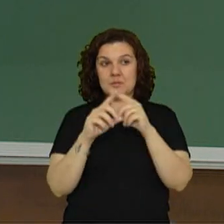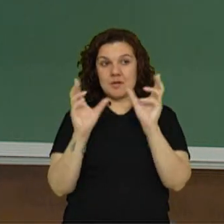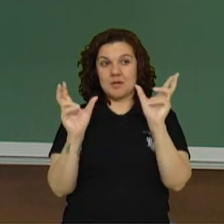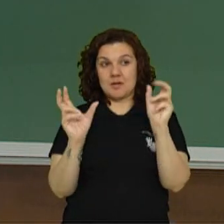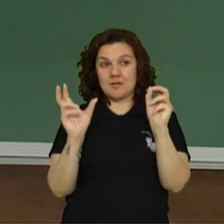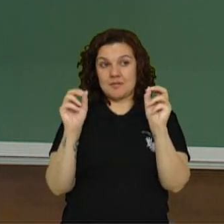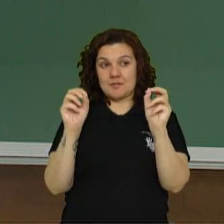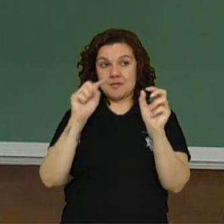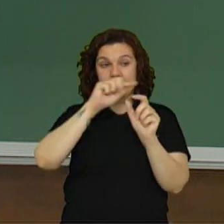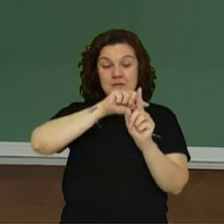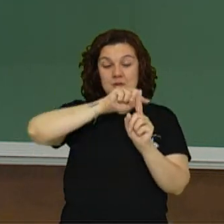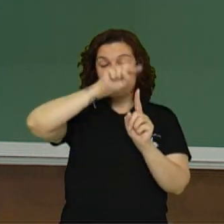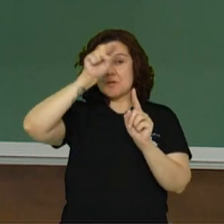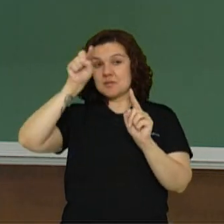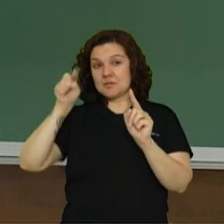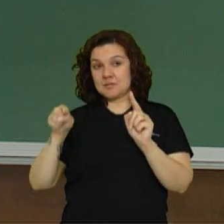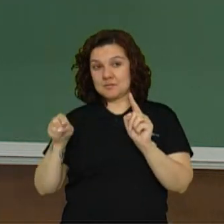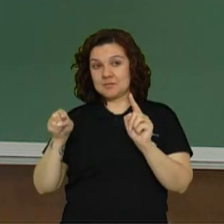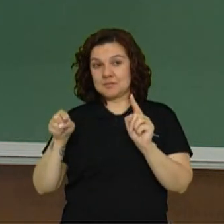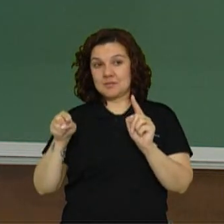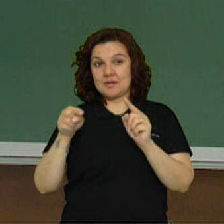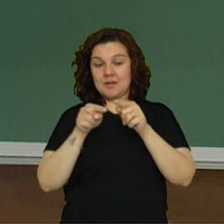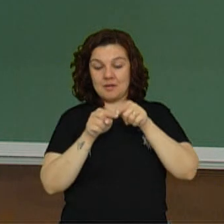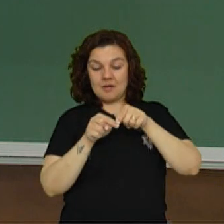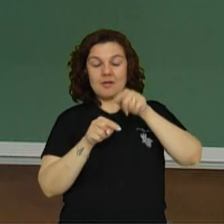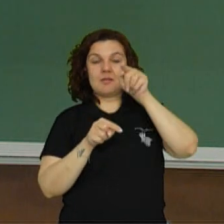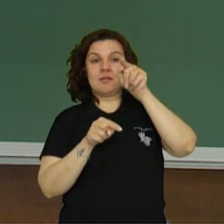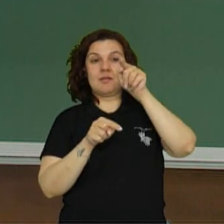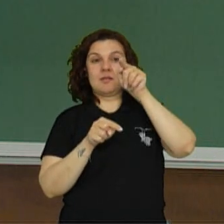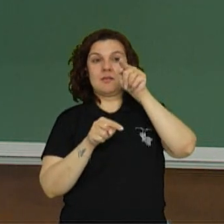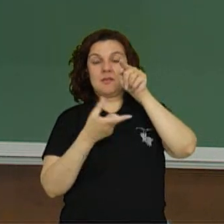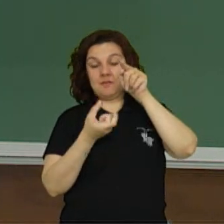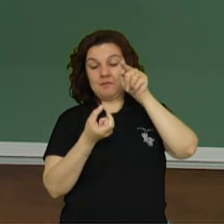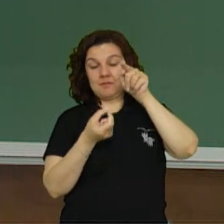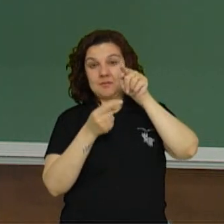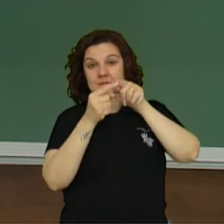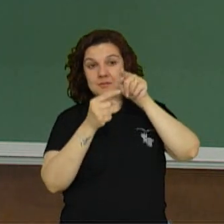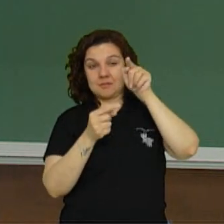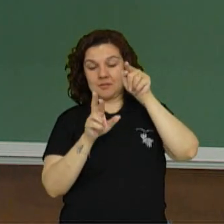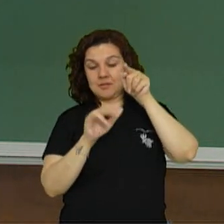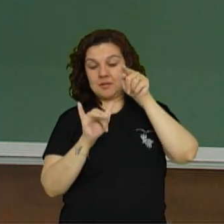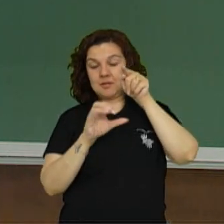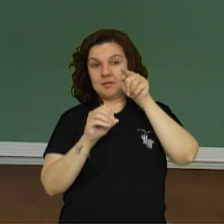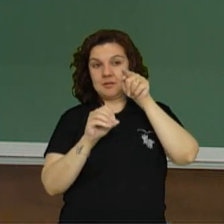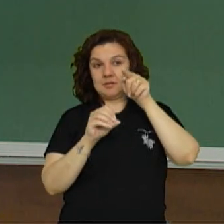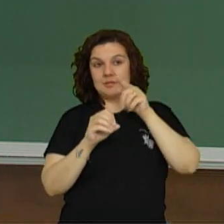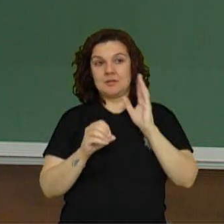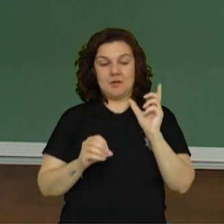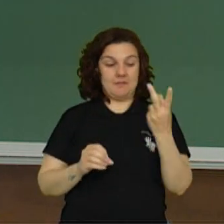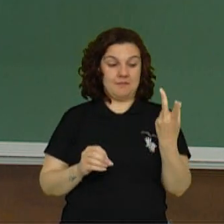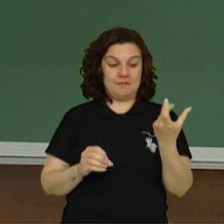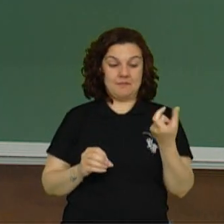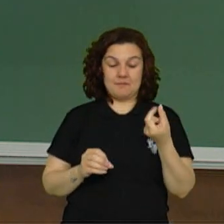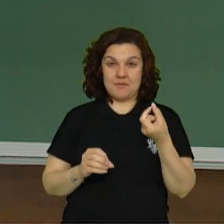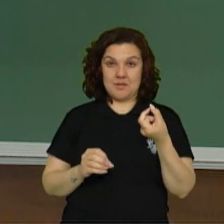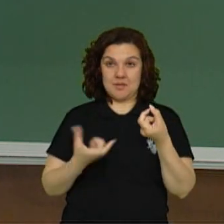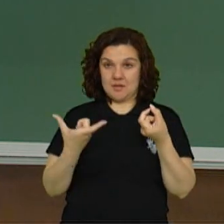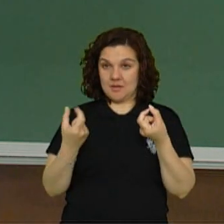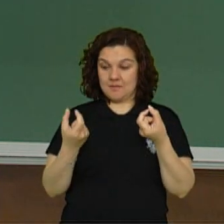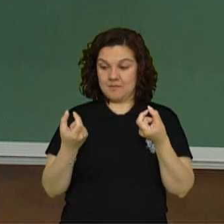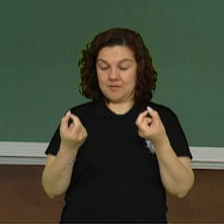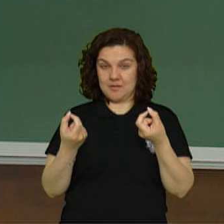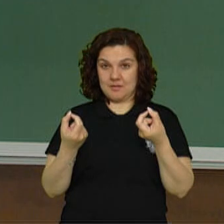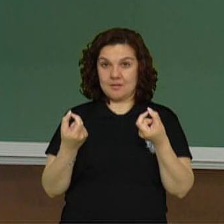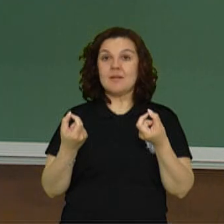diâmetro tem uma circunferência envolvida, então a metade dele vai dar o raio, certo? Então se tem 20 para cá, para o